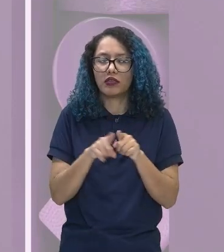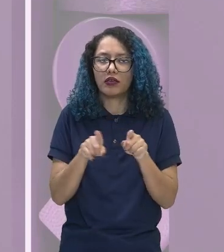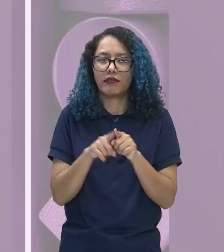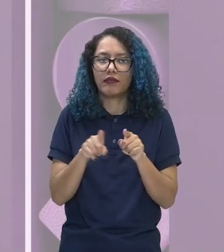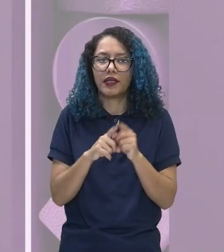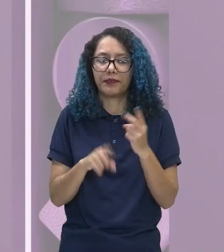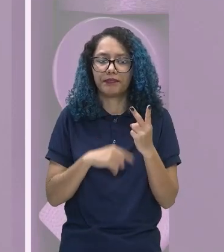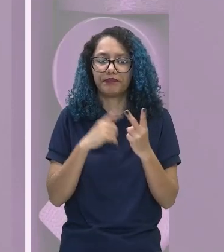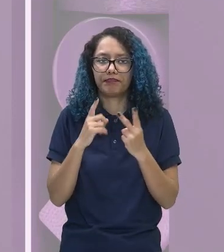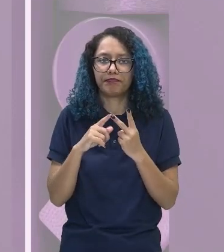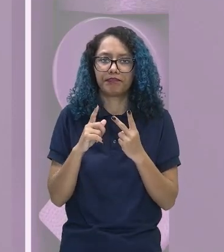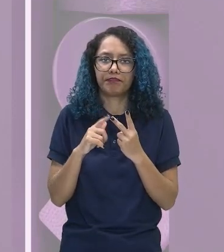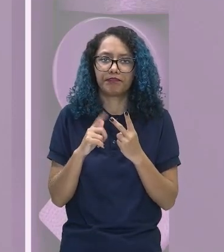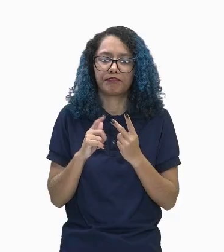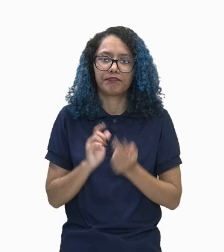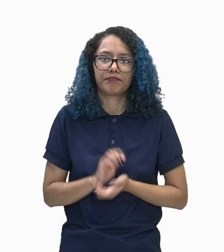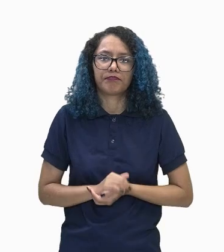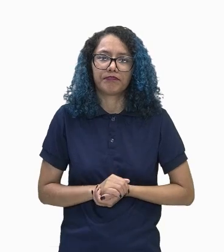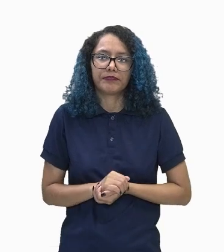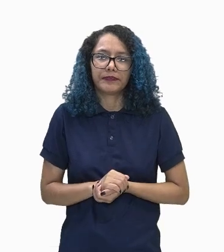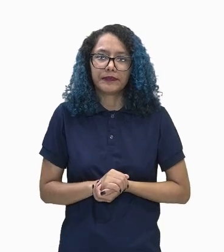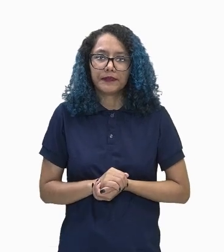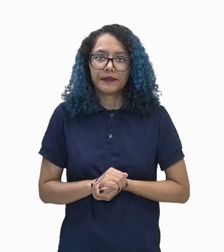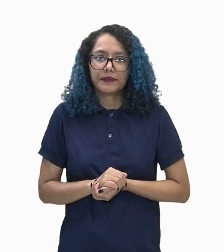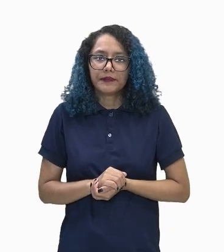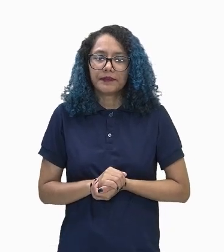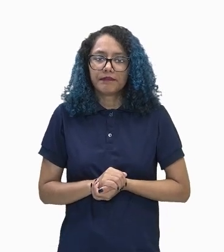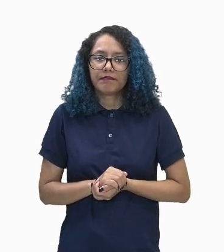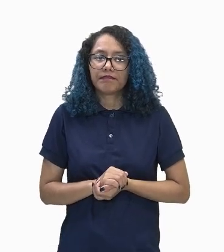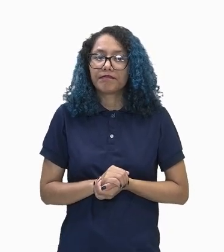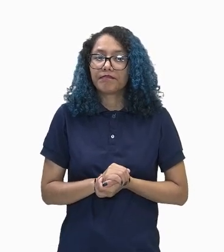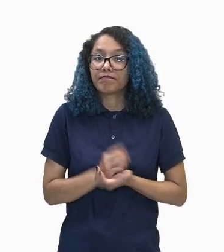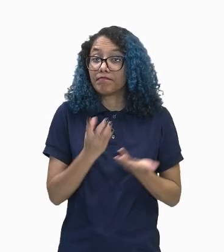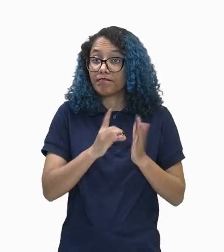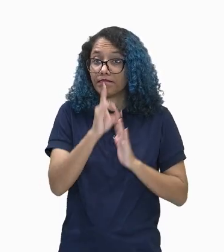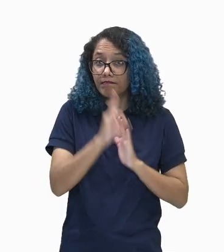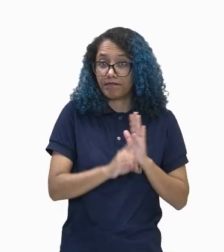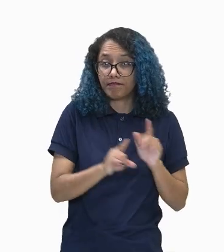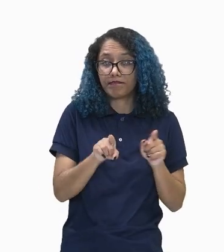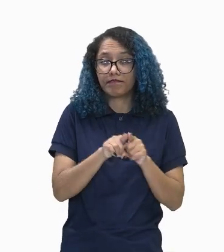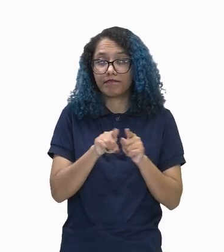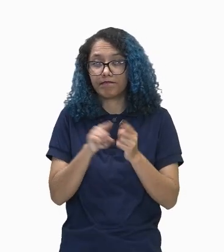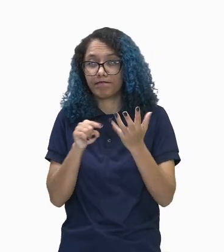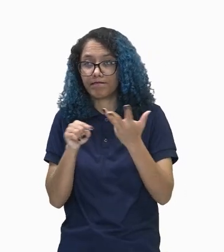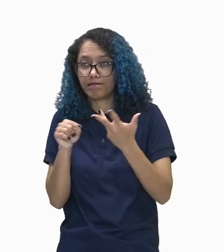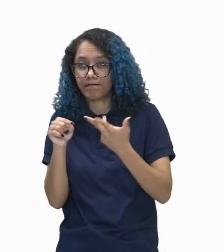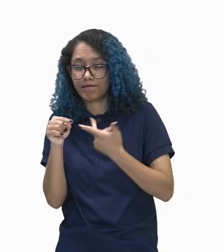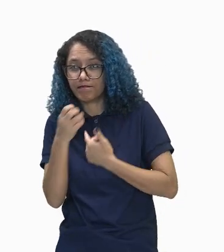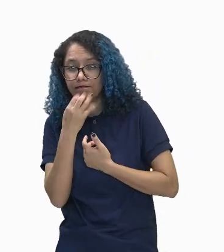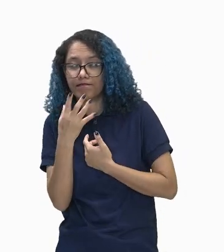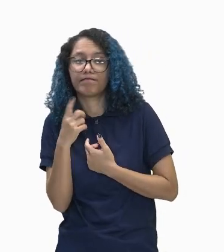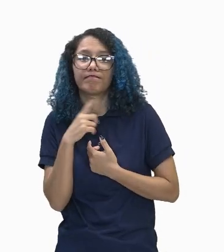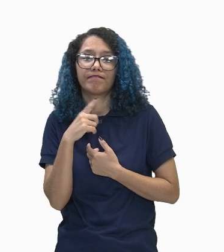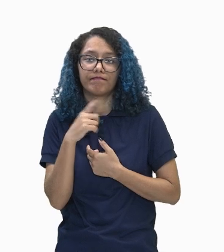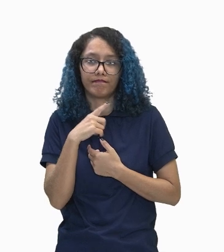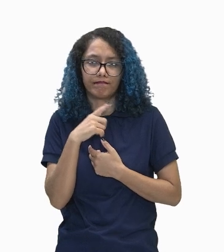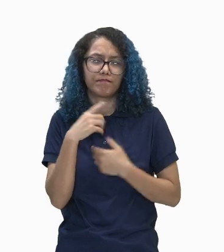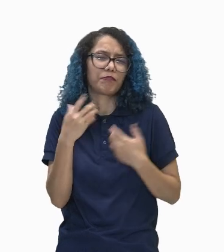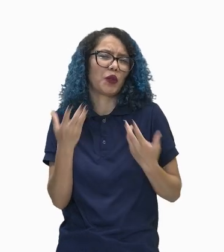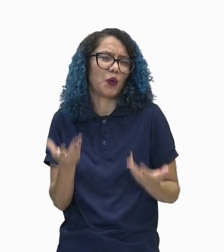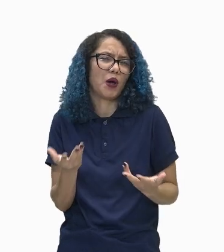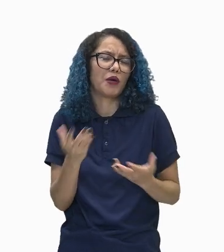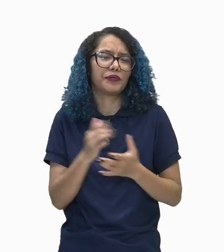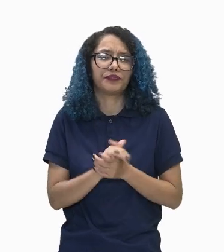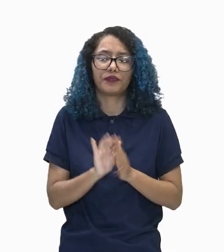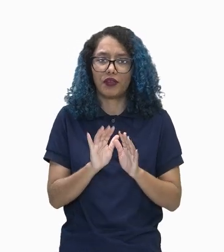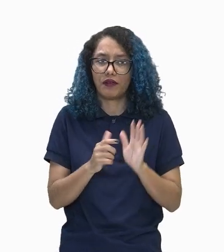de direitos. O trabalho formal ele tem direitos e benefícios. Mas quais são eles, né? Quais são esses direitos e benefícios do trabalho formal? Acompanhe